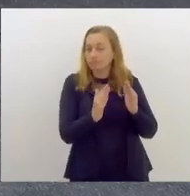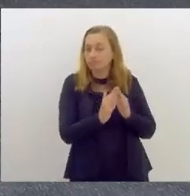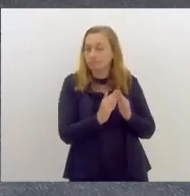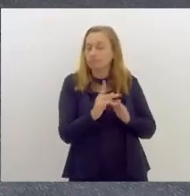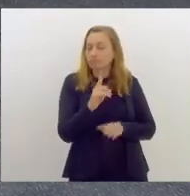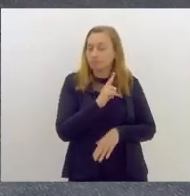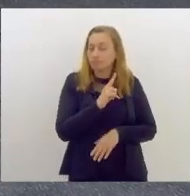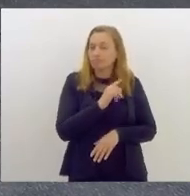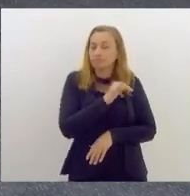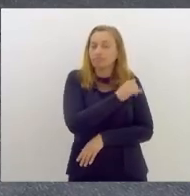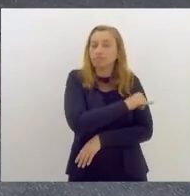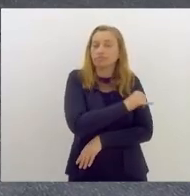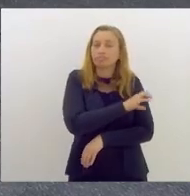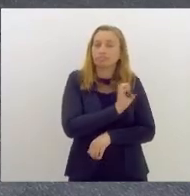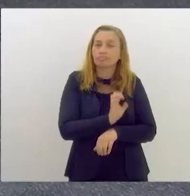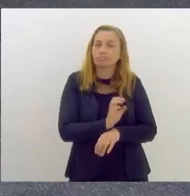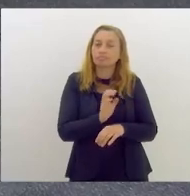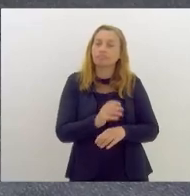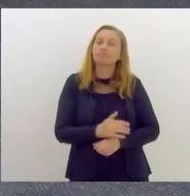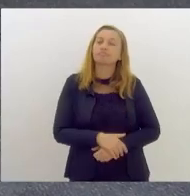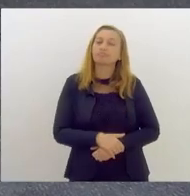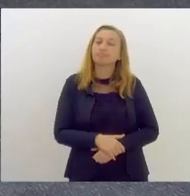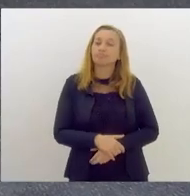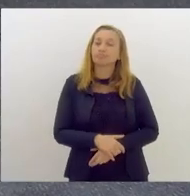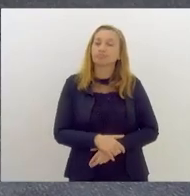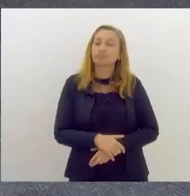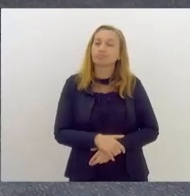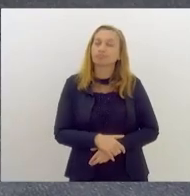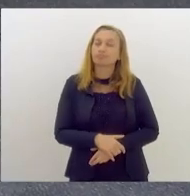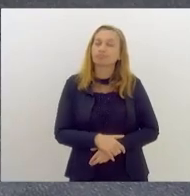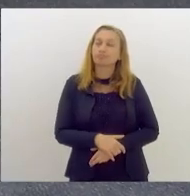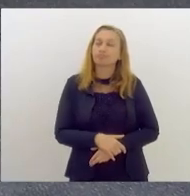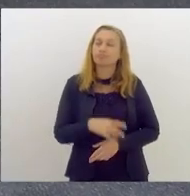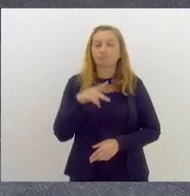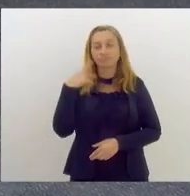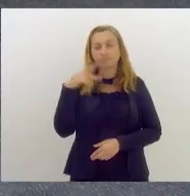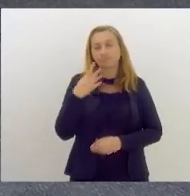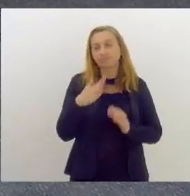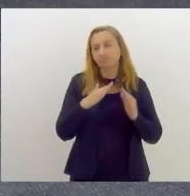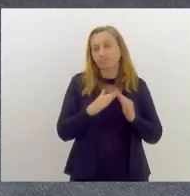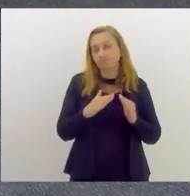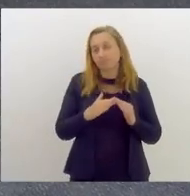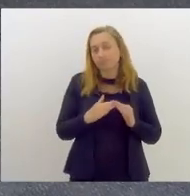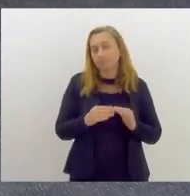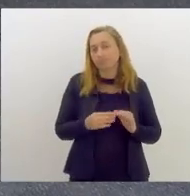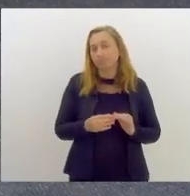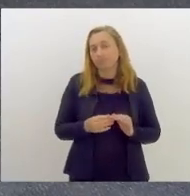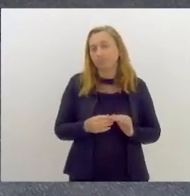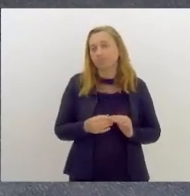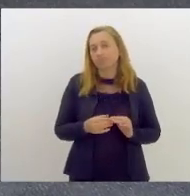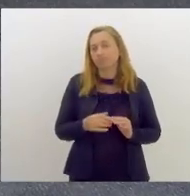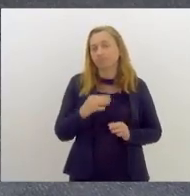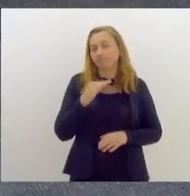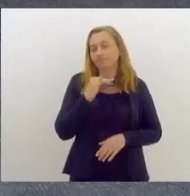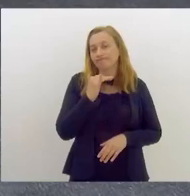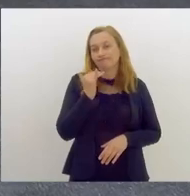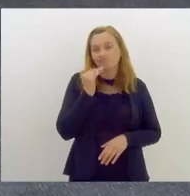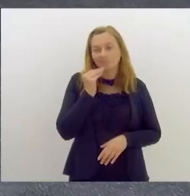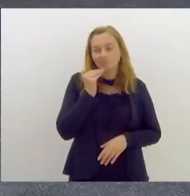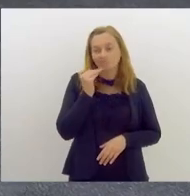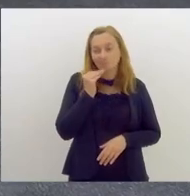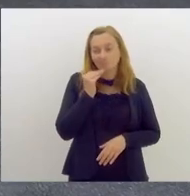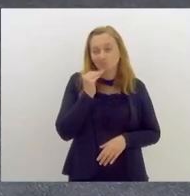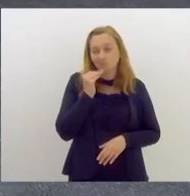em especial na Cidade do Rio de Janeiro temos as políticas habitacionais muito precárias para